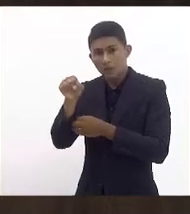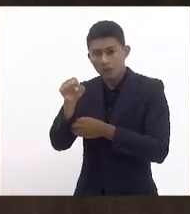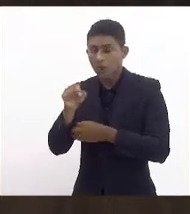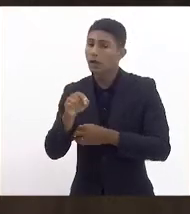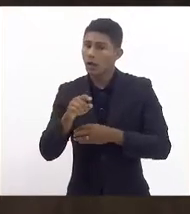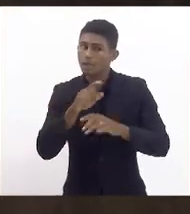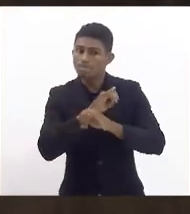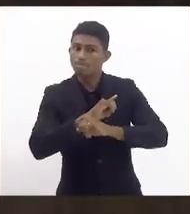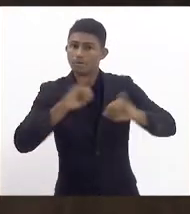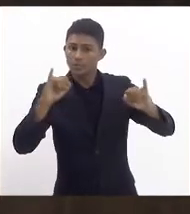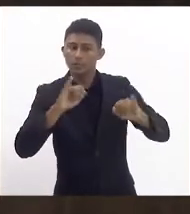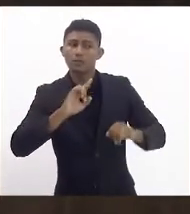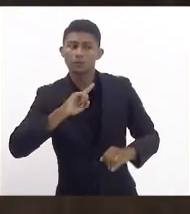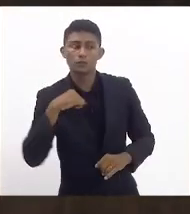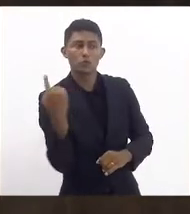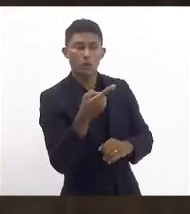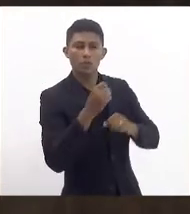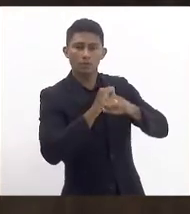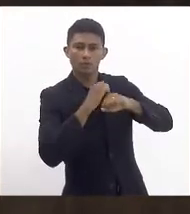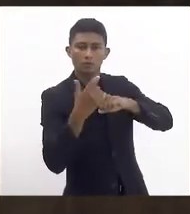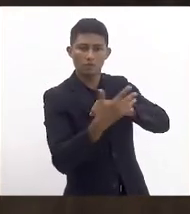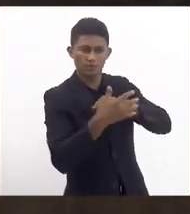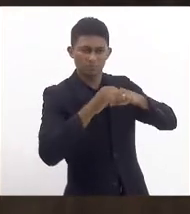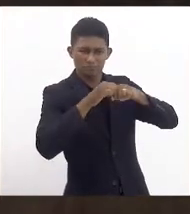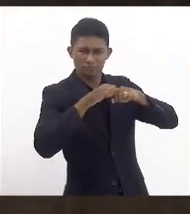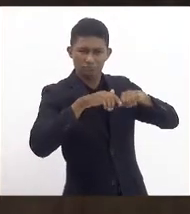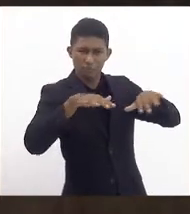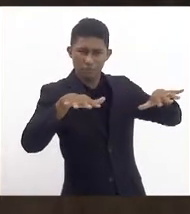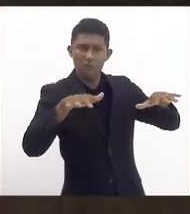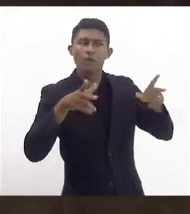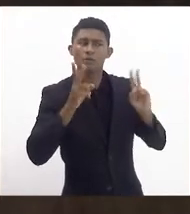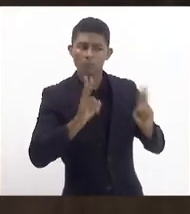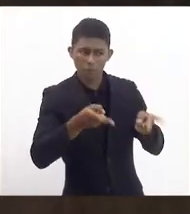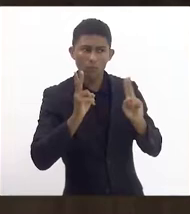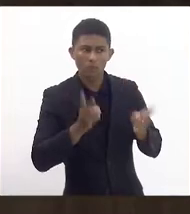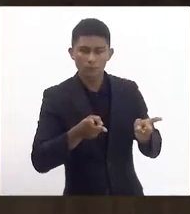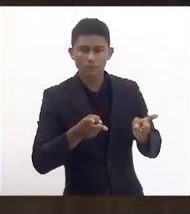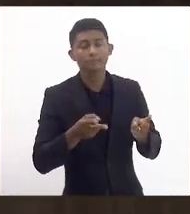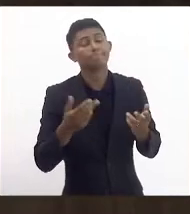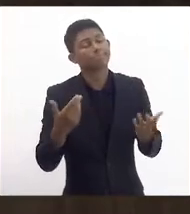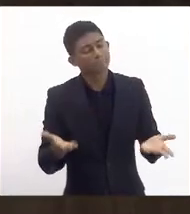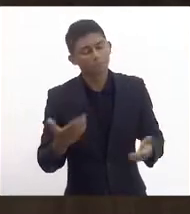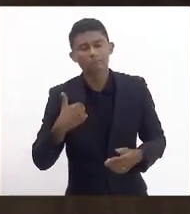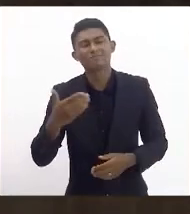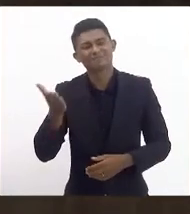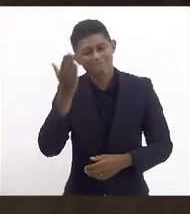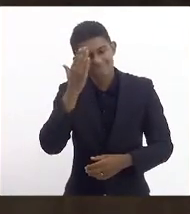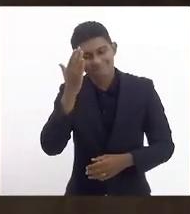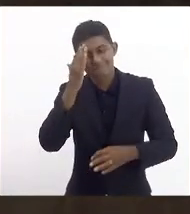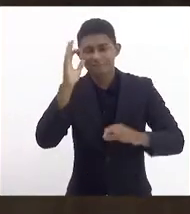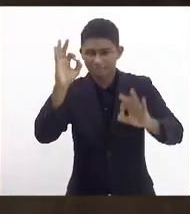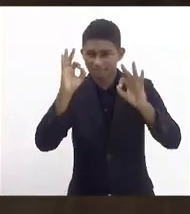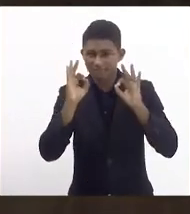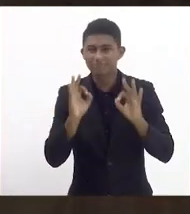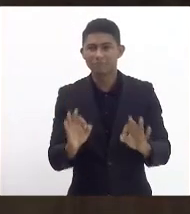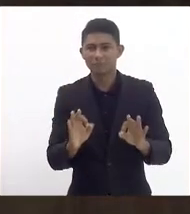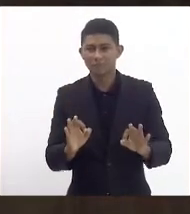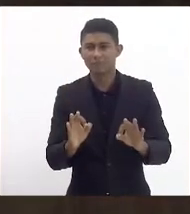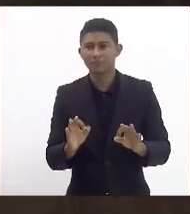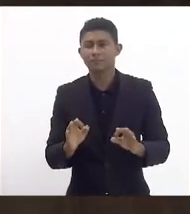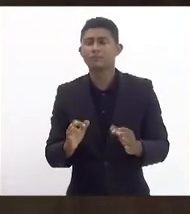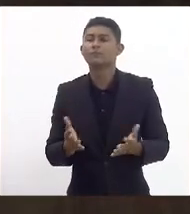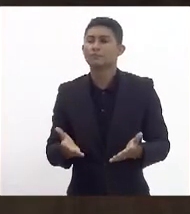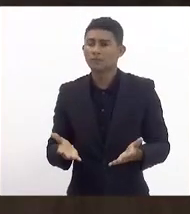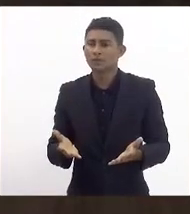uma pandemia. Tenho certeza, senhor presidente, que a nossa vida não é a mesma depois